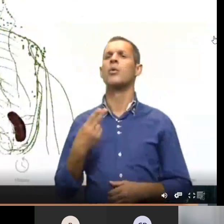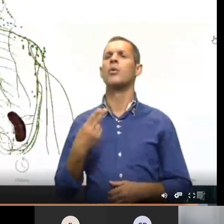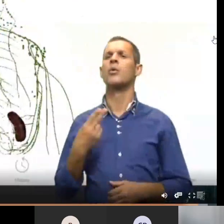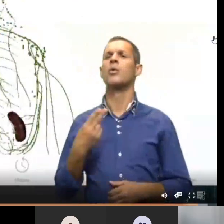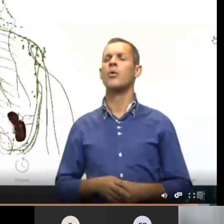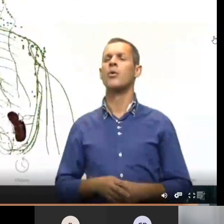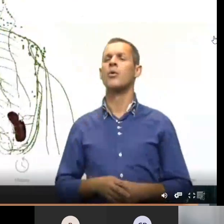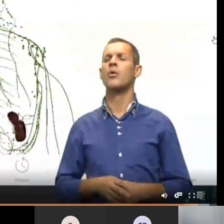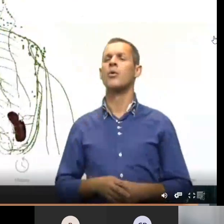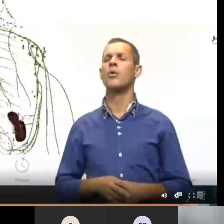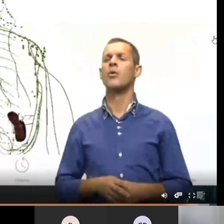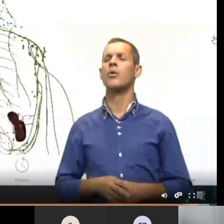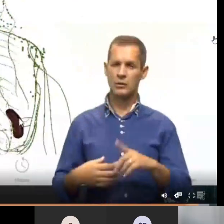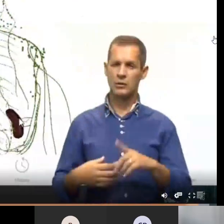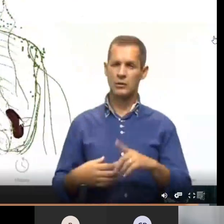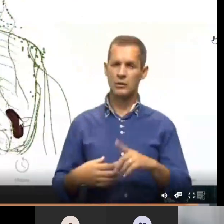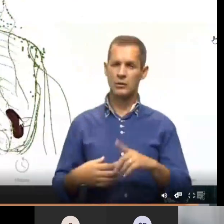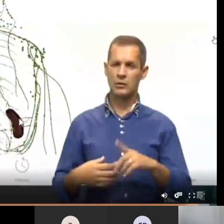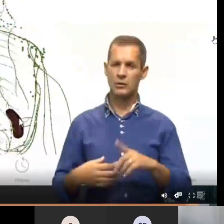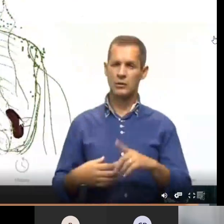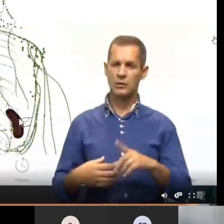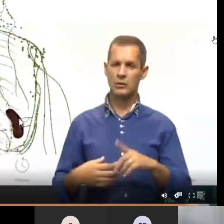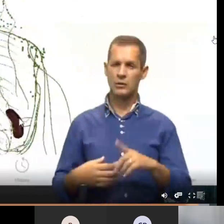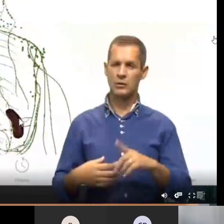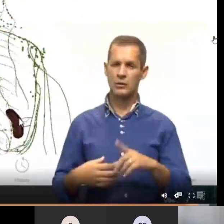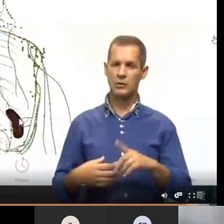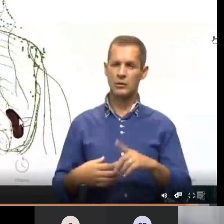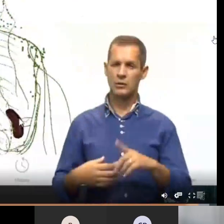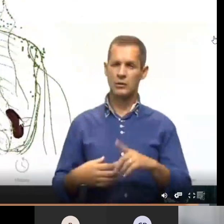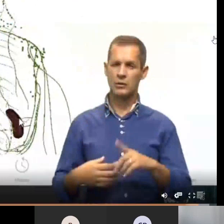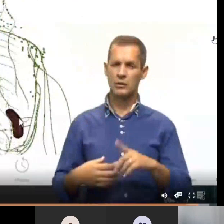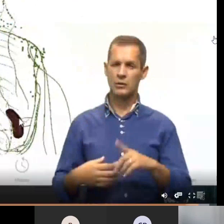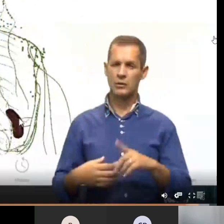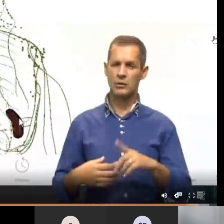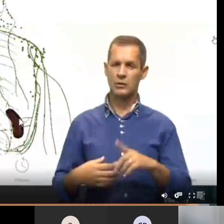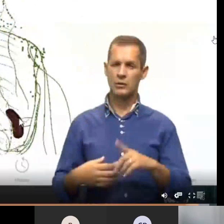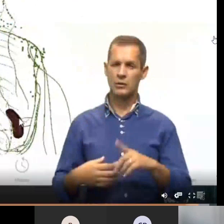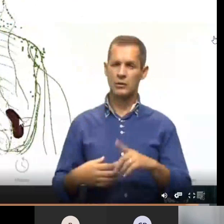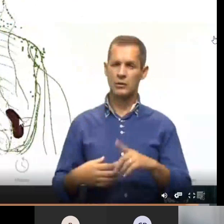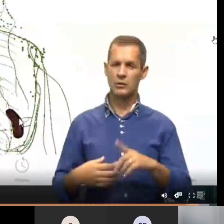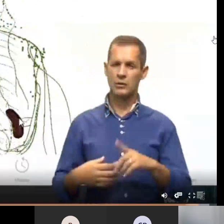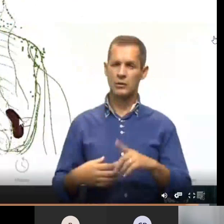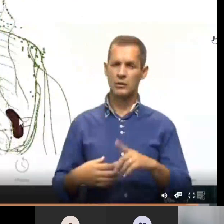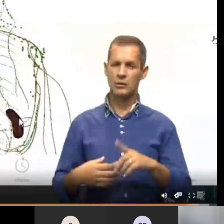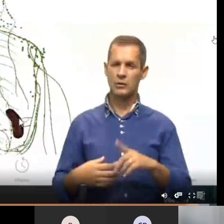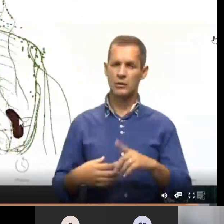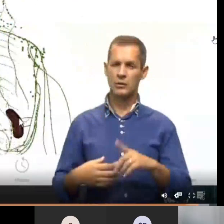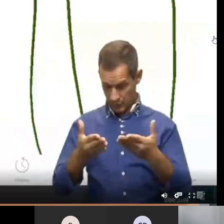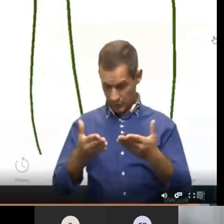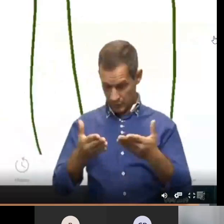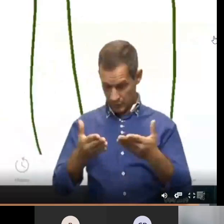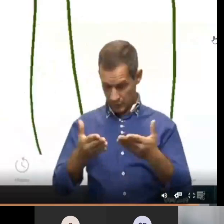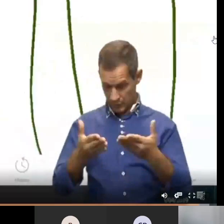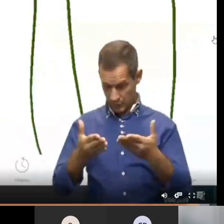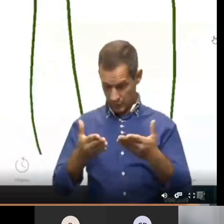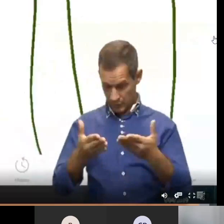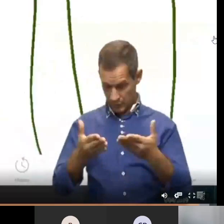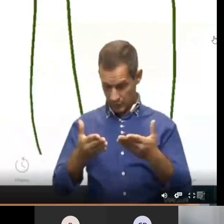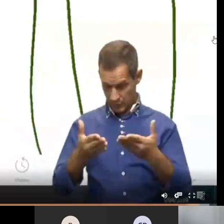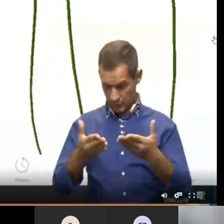nosso quinto órgão linfático, conhecido aí como o baço. Então observem que é um